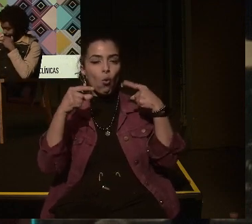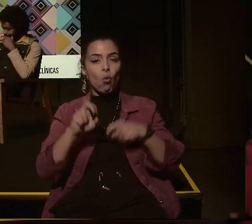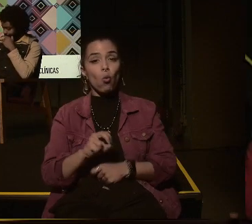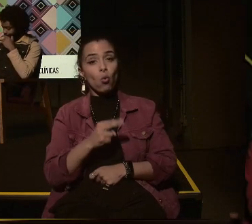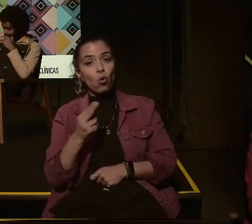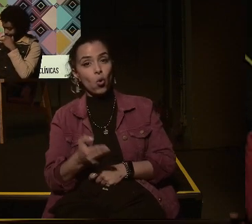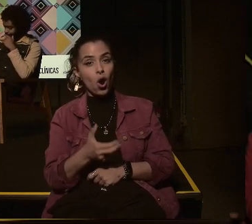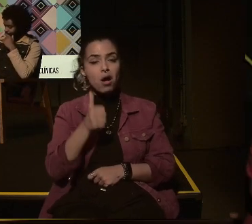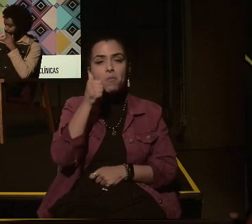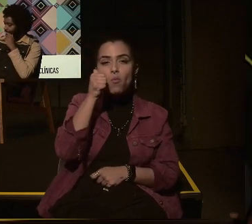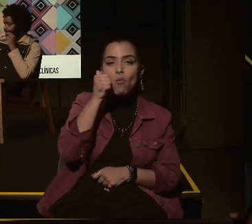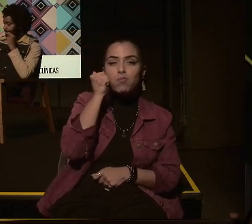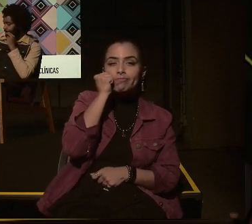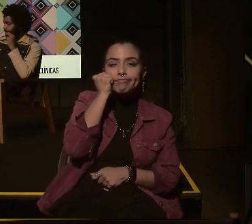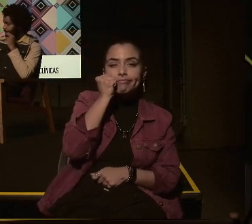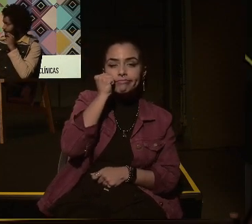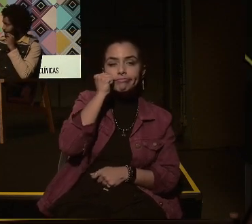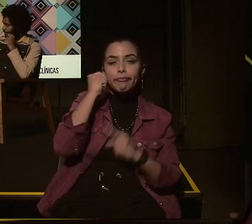elas